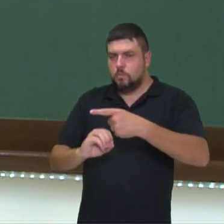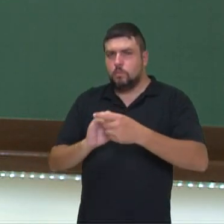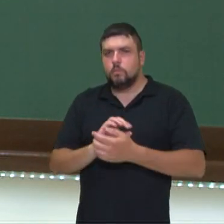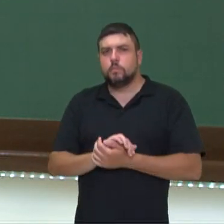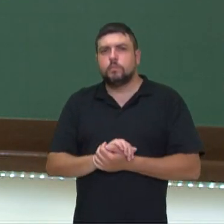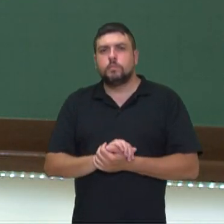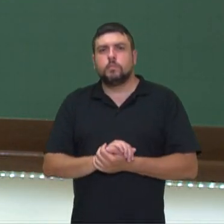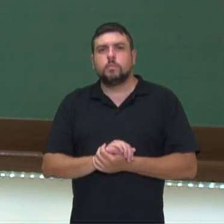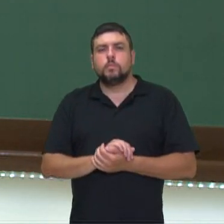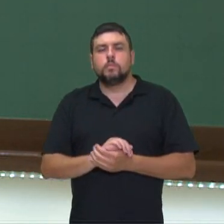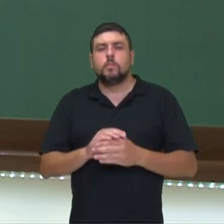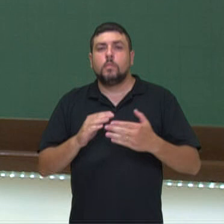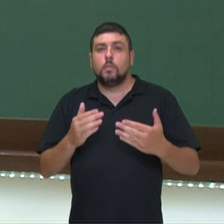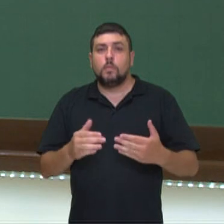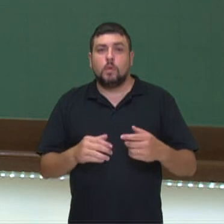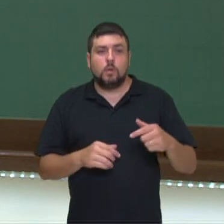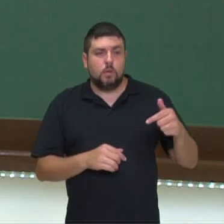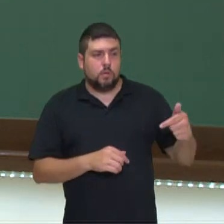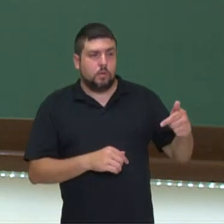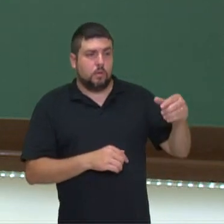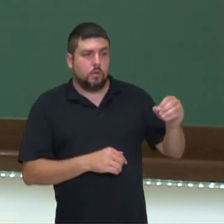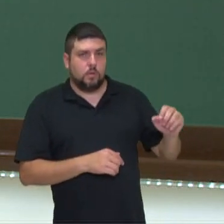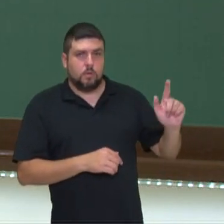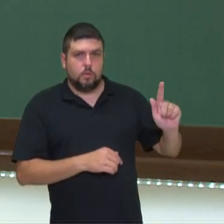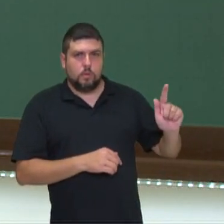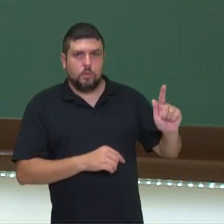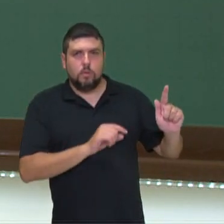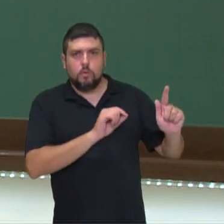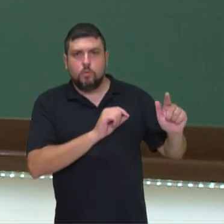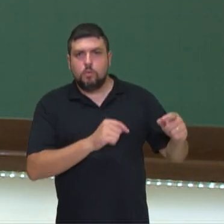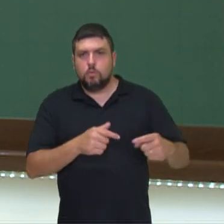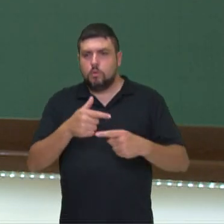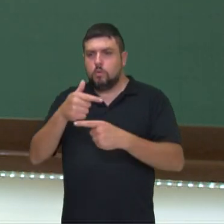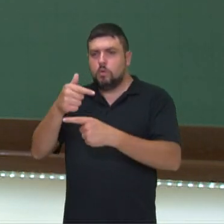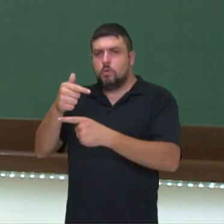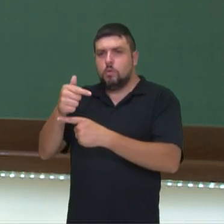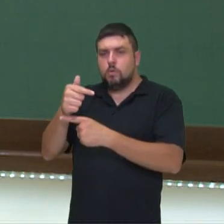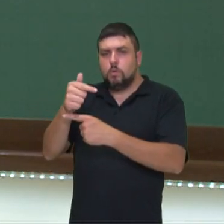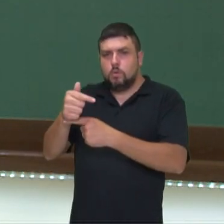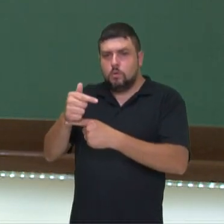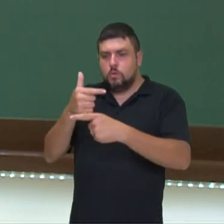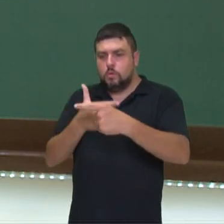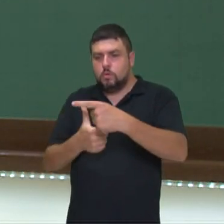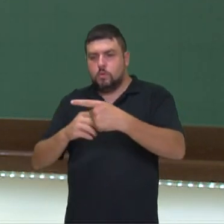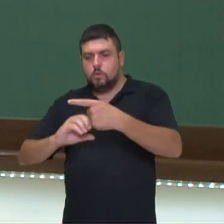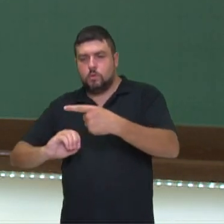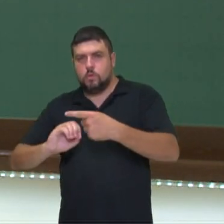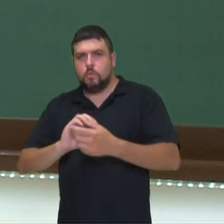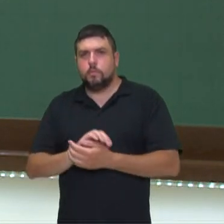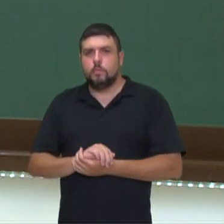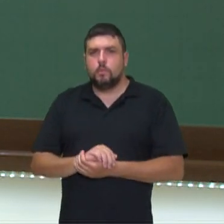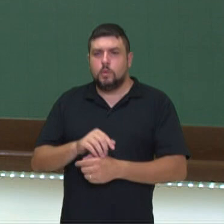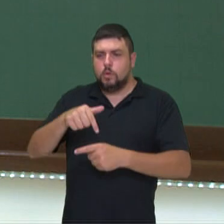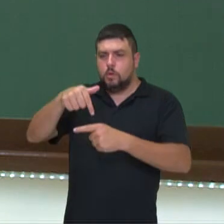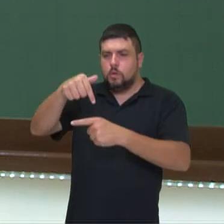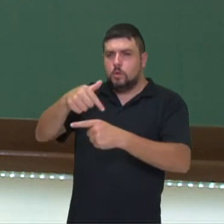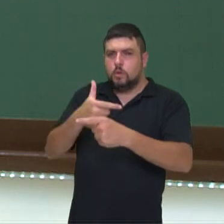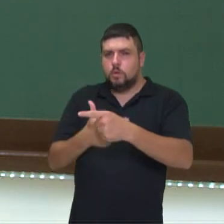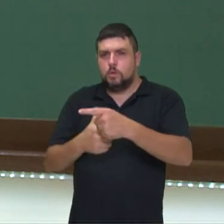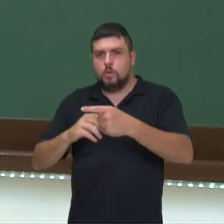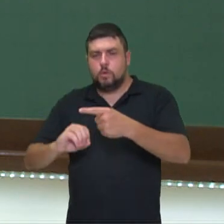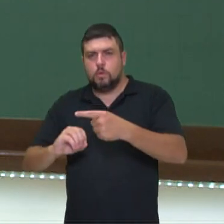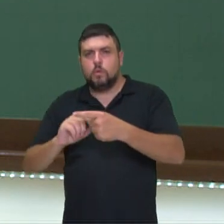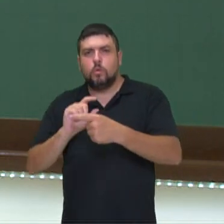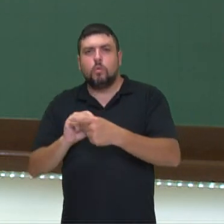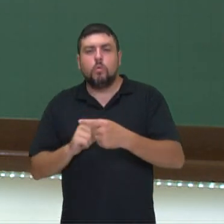Então, 70 gramas equivale a quanto? Equivale a 7 20avos. Tudo bem? Então, 7 20avos foi o que a terceira menina